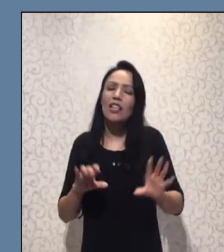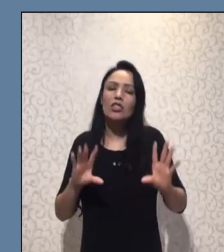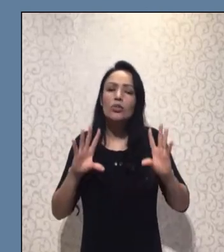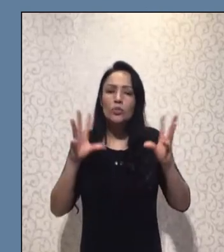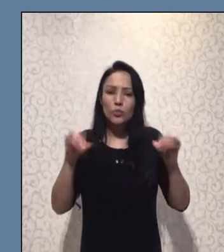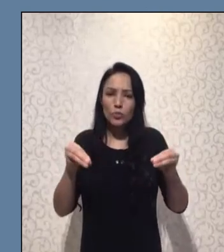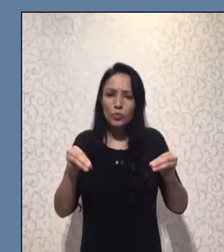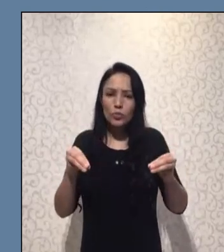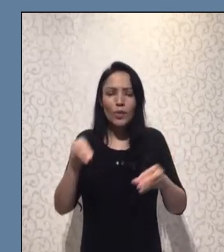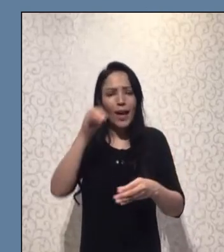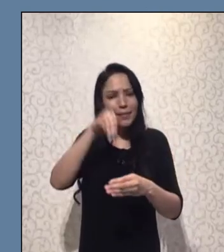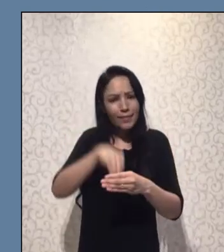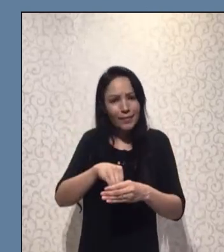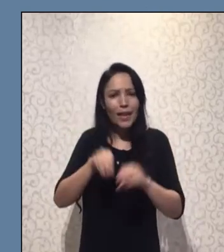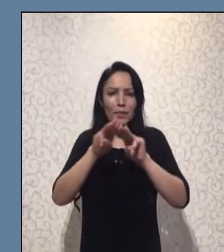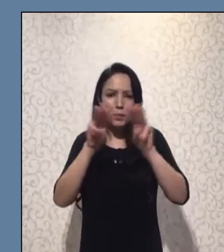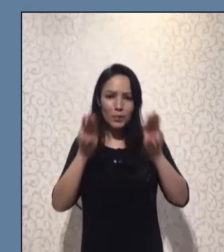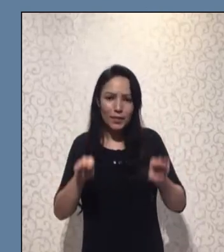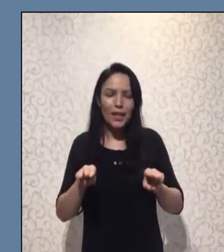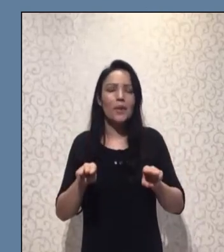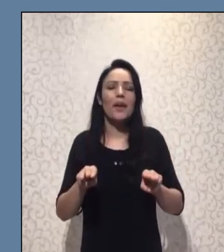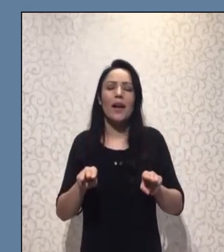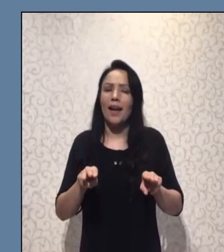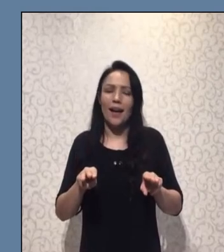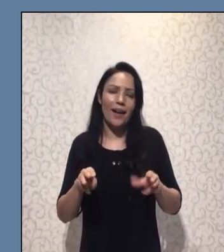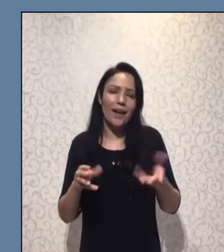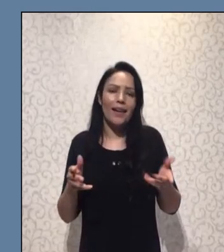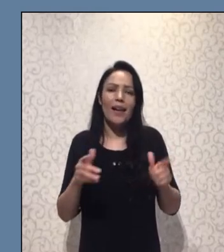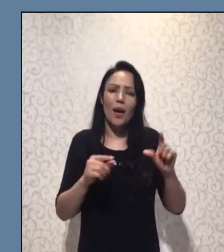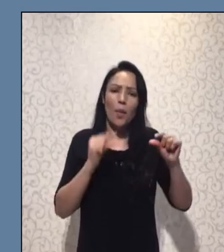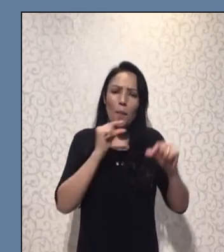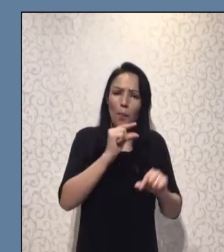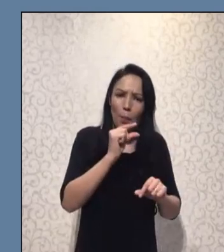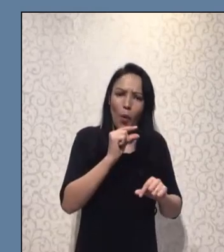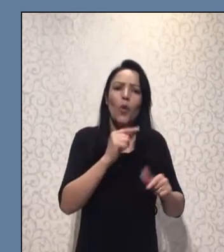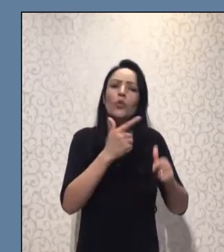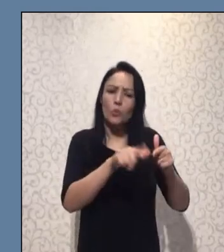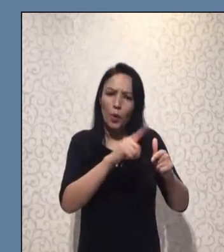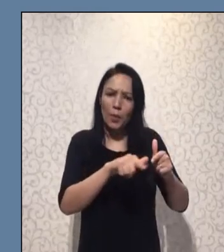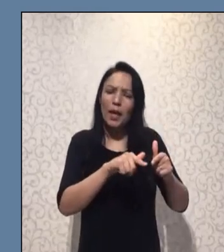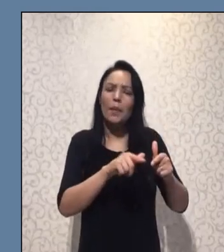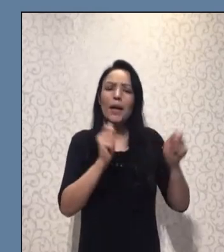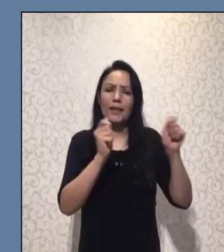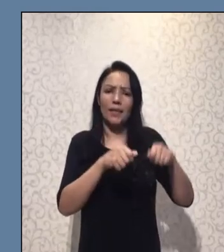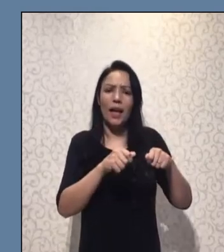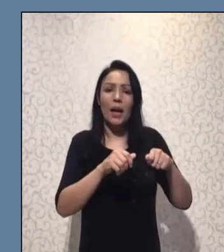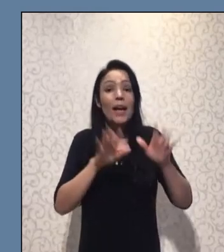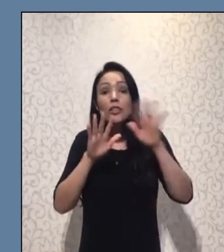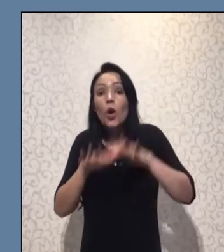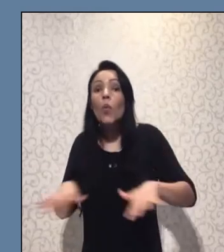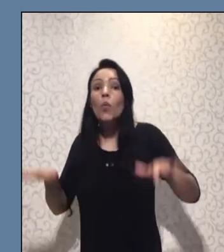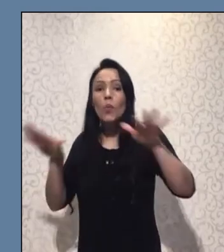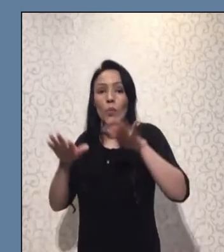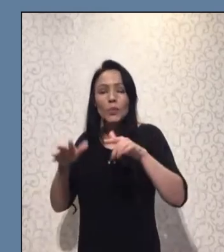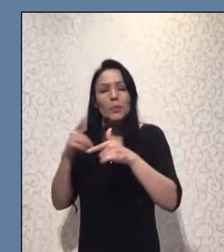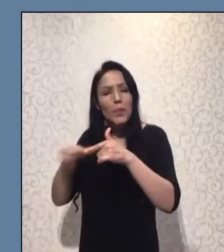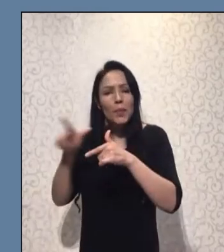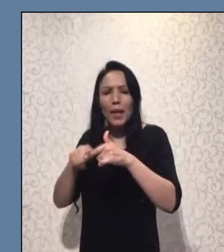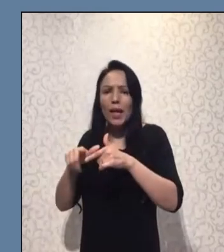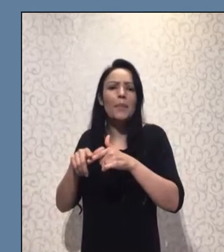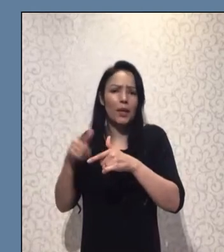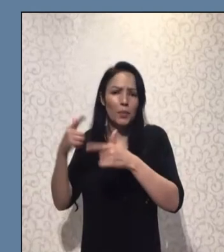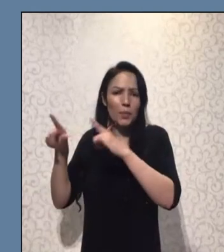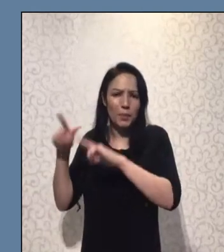espaço de um museu. Uma parte se resolve. Eu acho que uma parte... sempre acho que se resolve de uma maneira muito interessante. Sem dúvida.